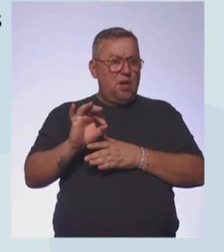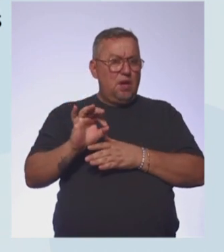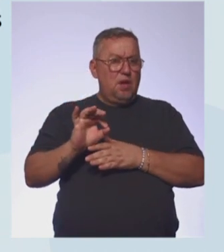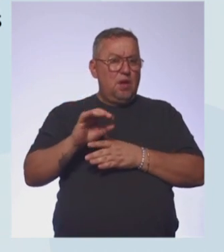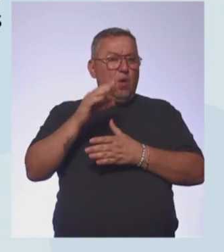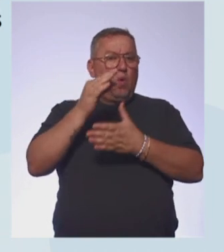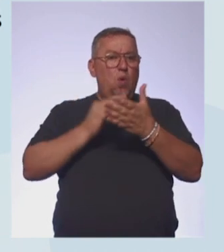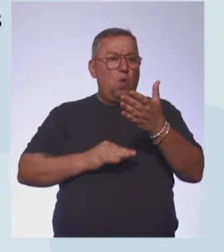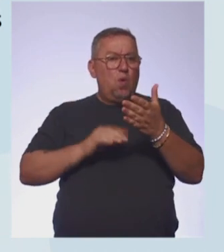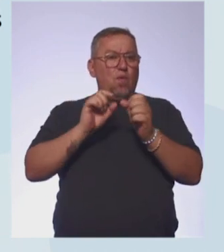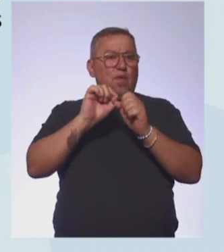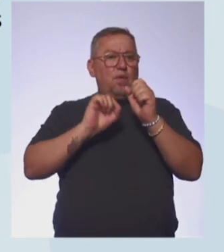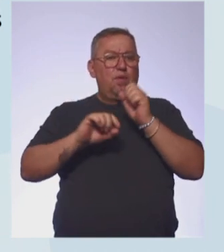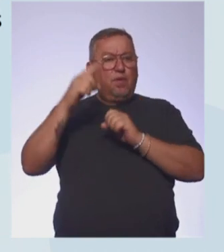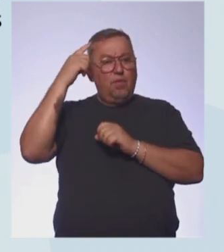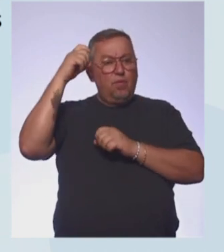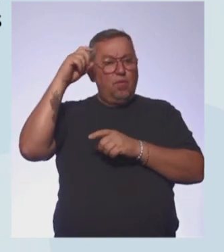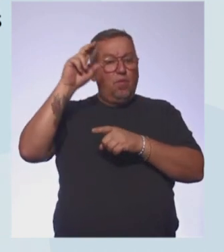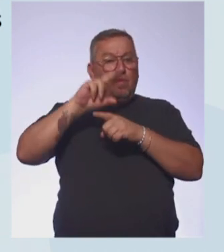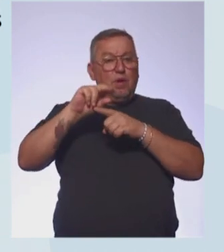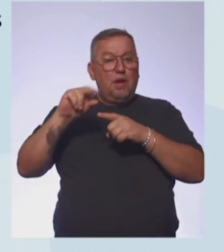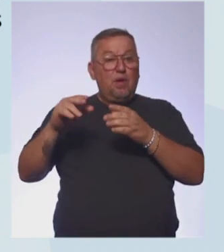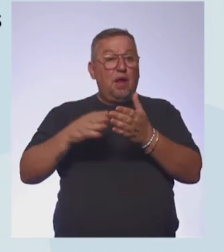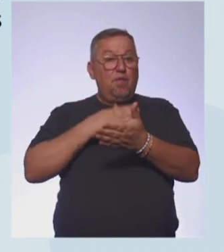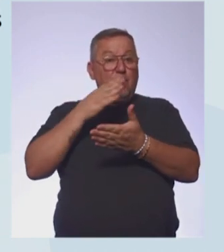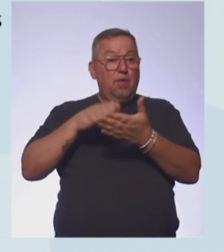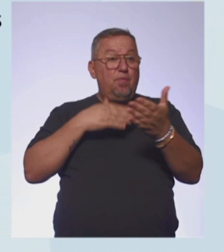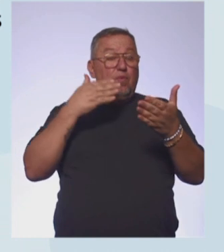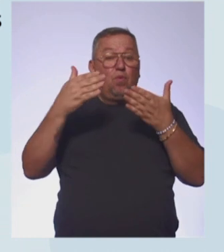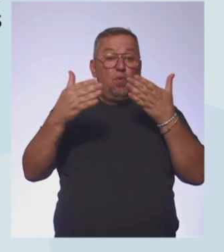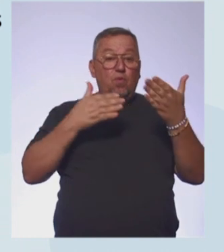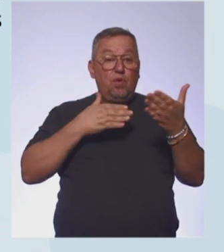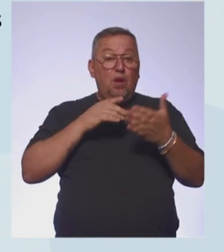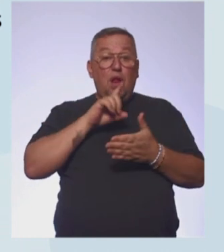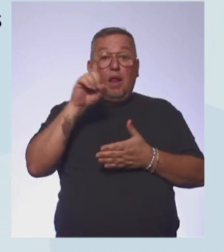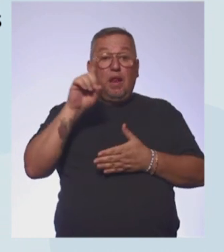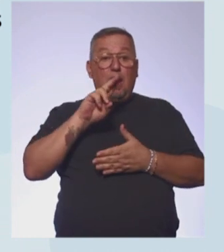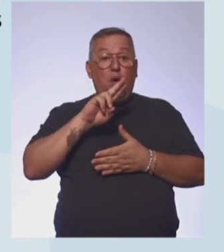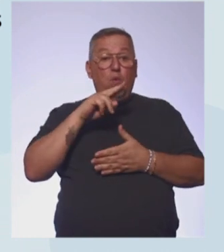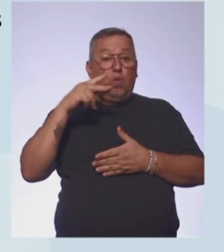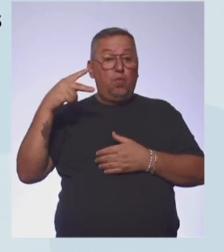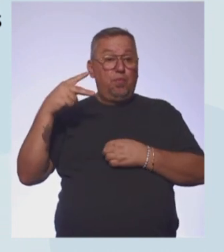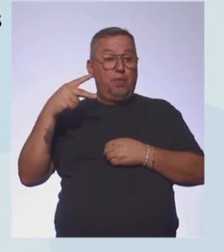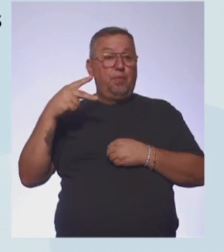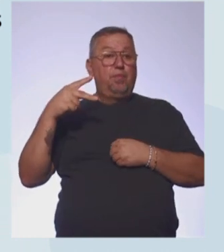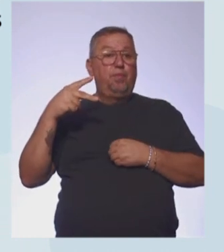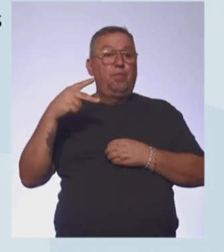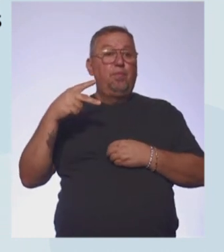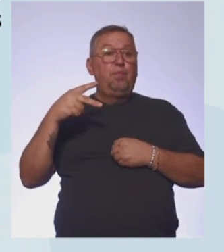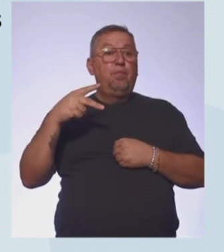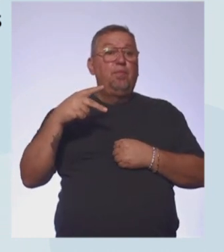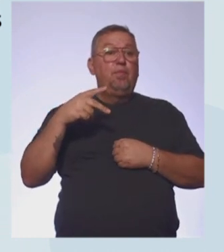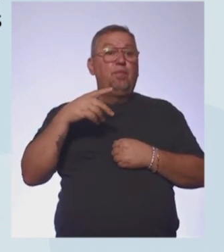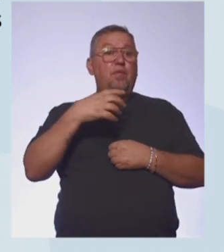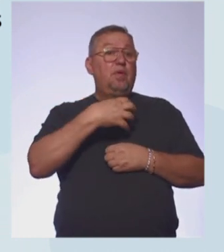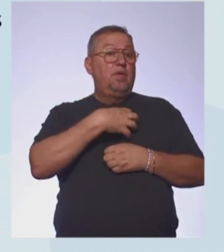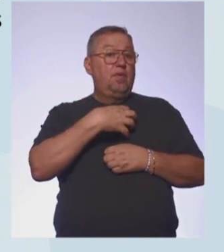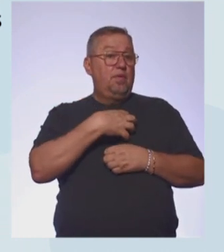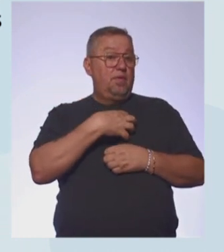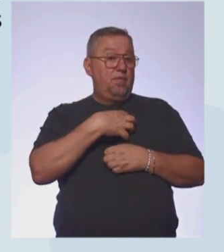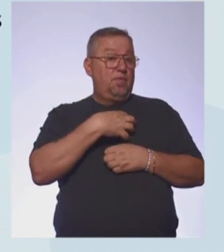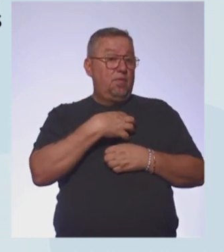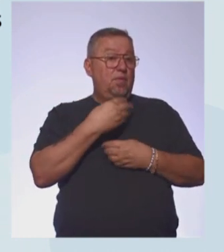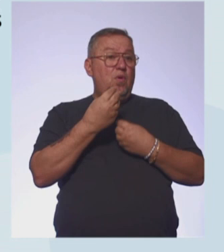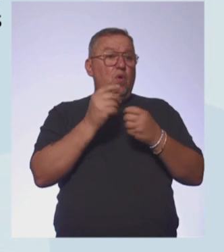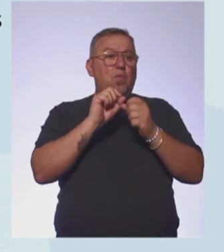texto lido reproduz as ideias de um artigo publicado na Revista de Psicologia da Universidade de São Paulo. USP.